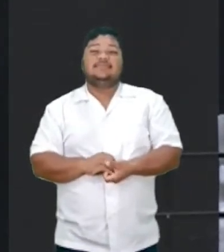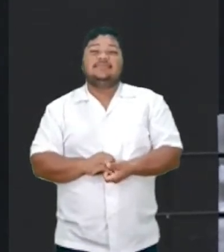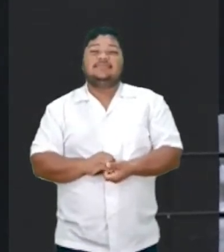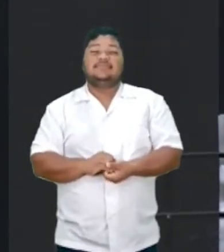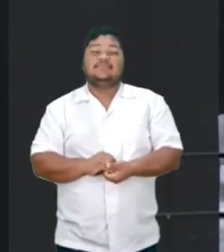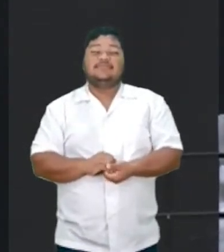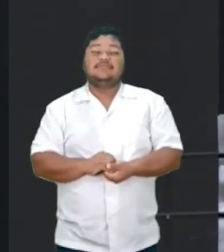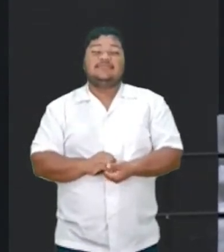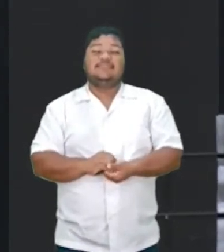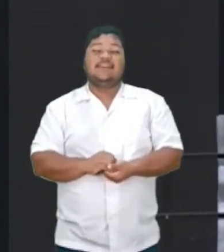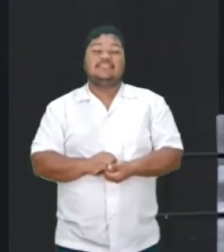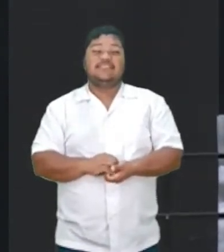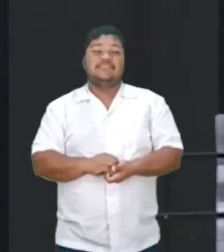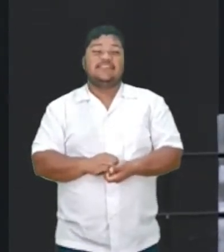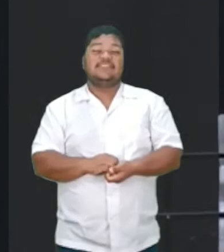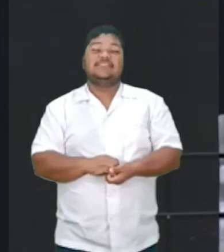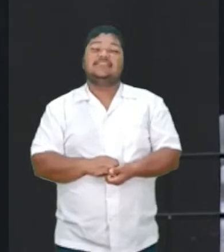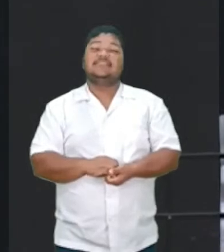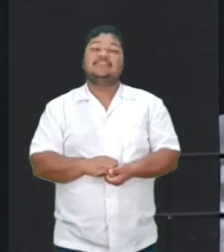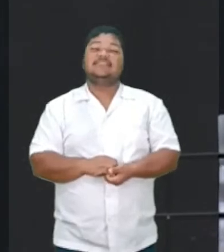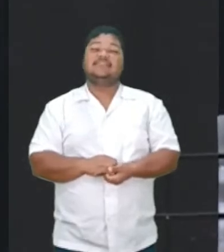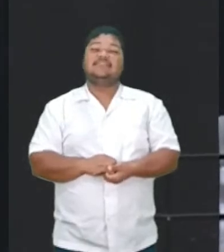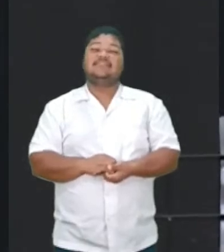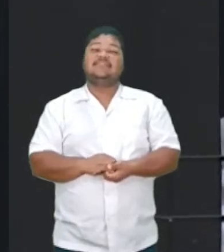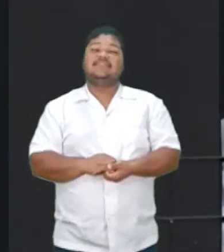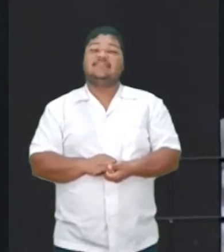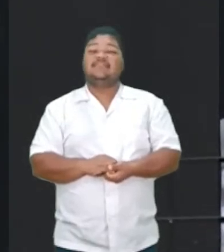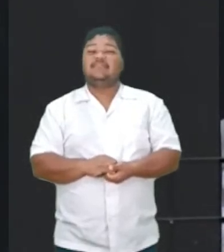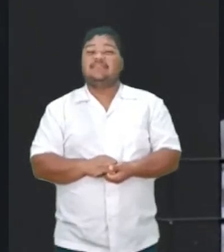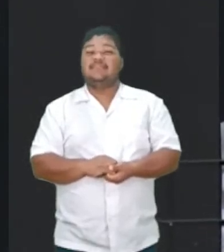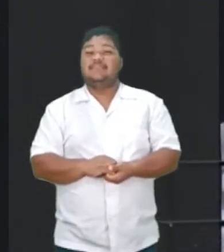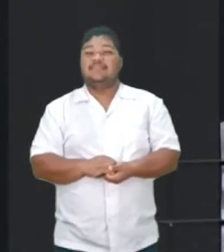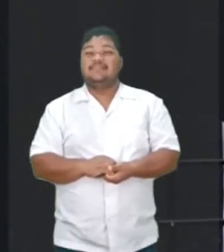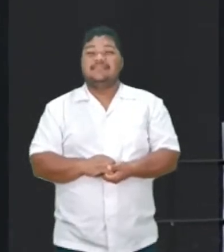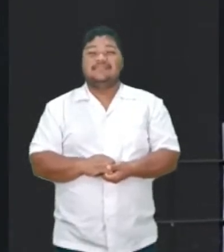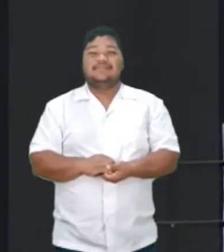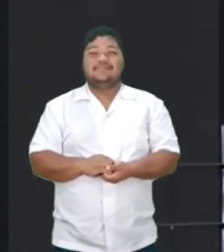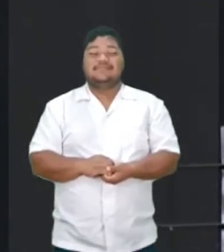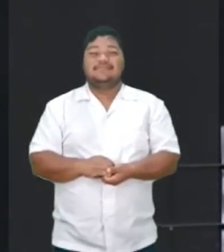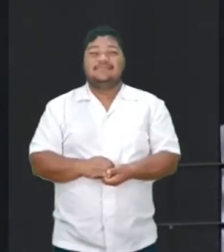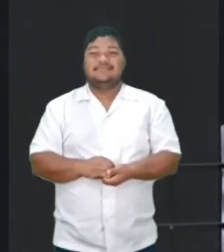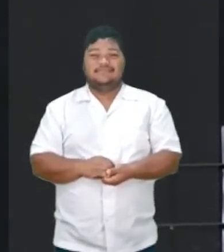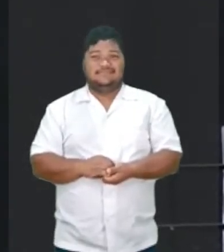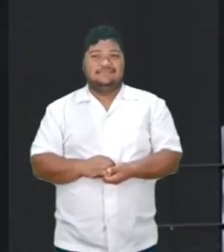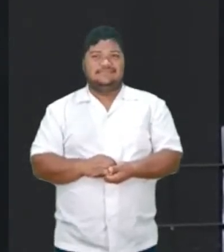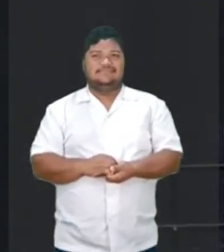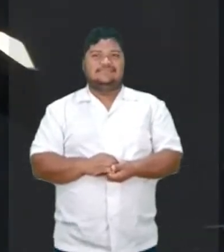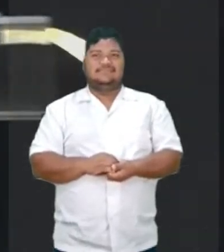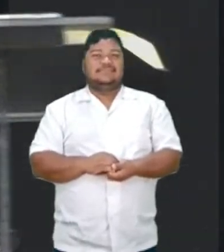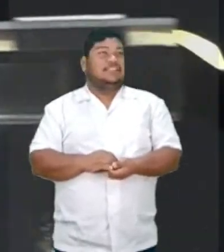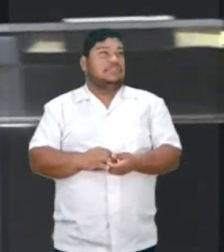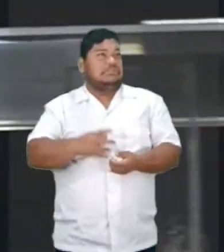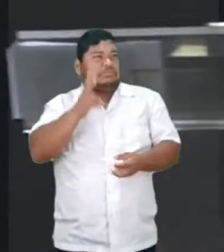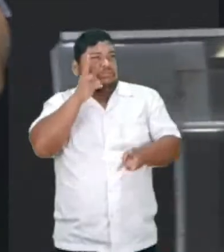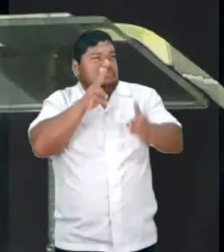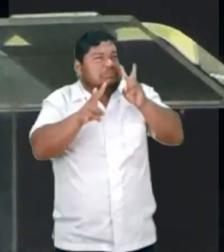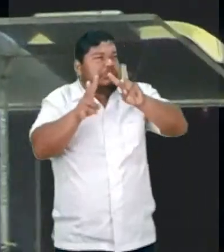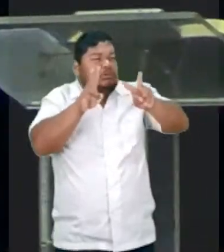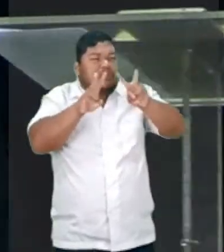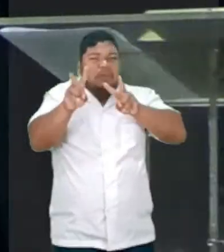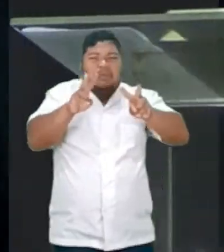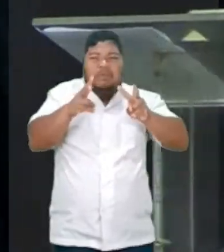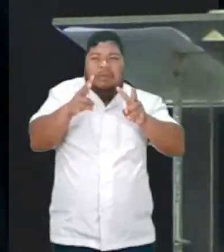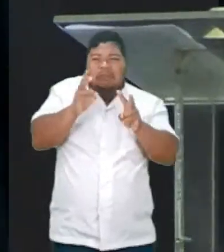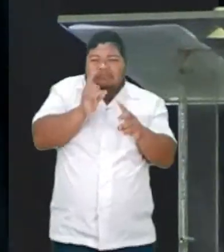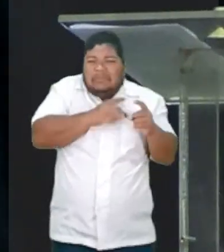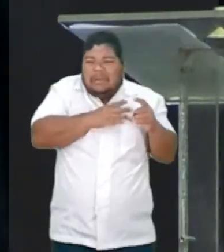nós vemos as grandes potências atômicas, e hoje o mundo fica naquele delírio, no medo de uma